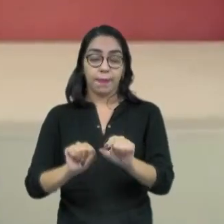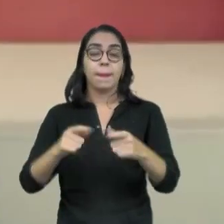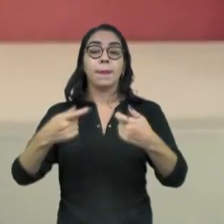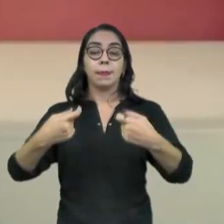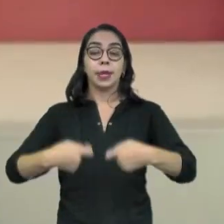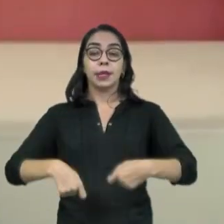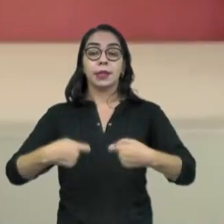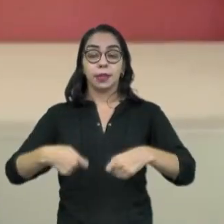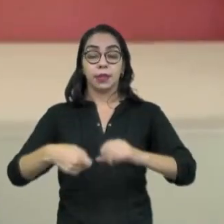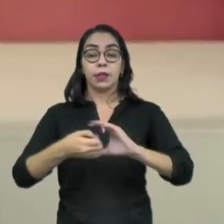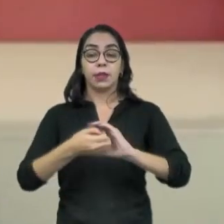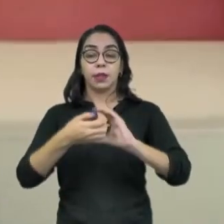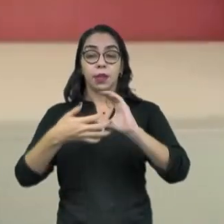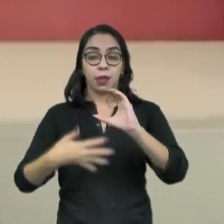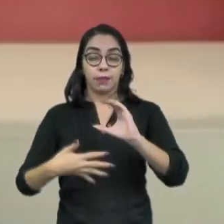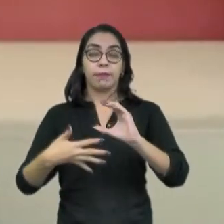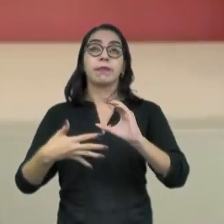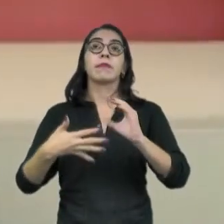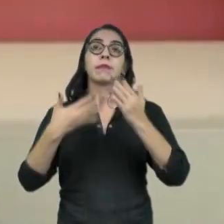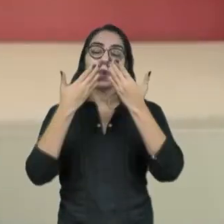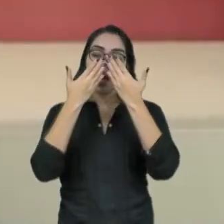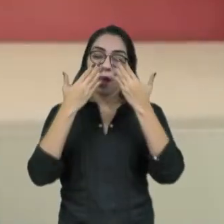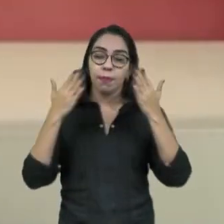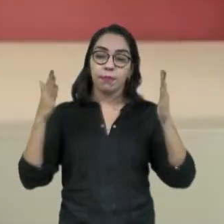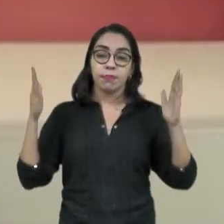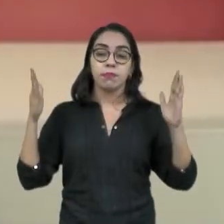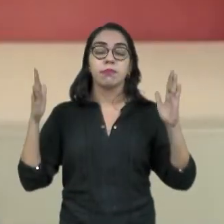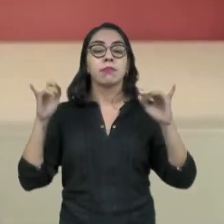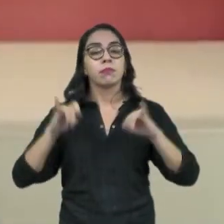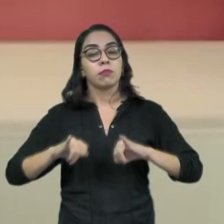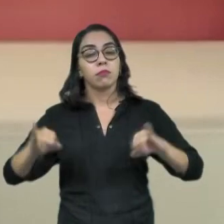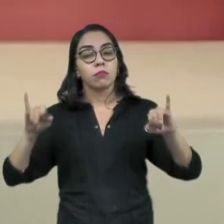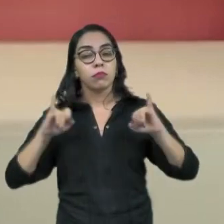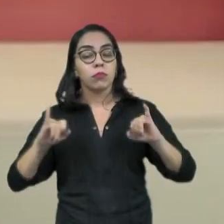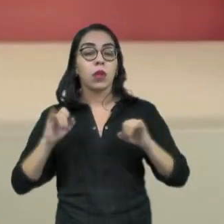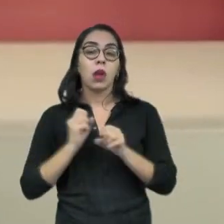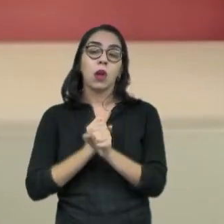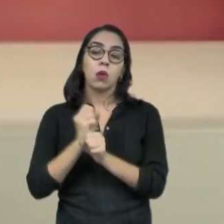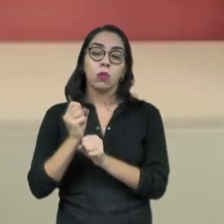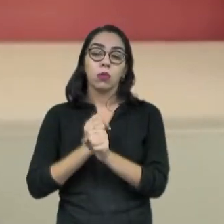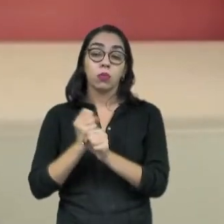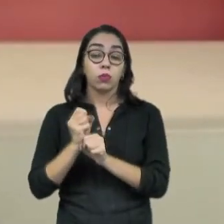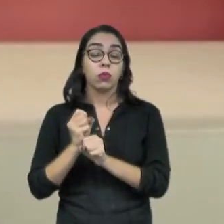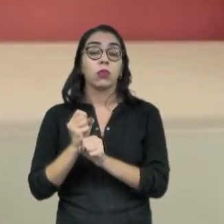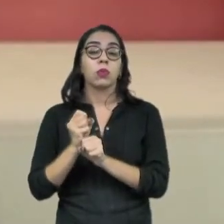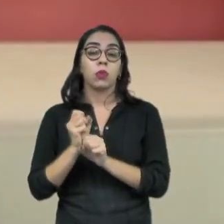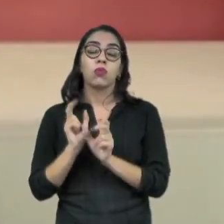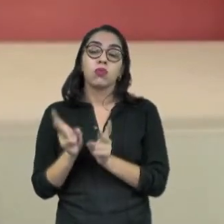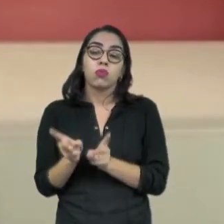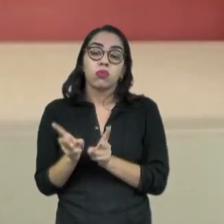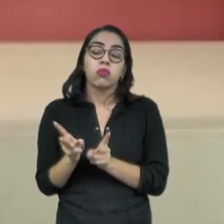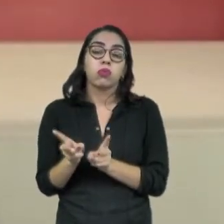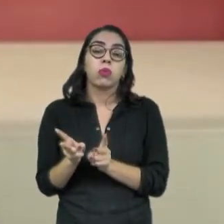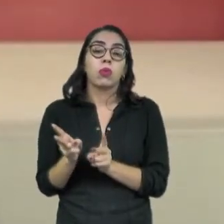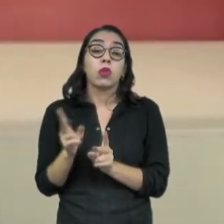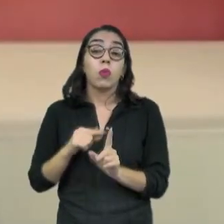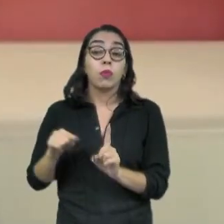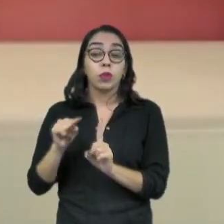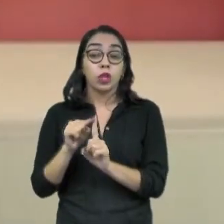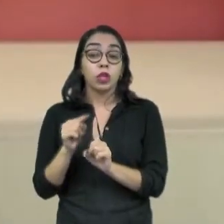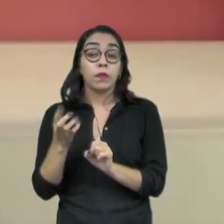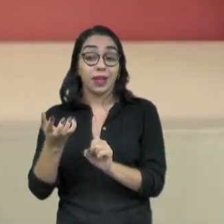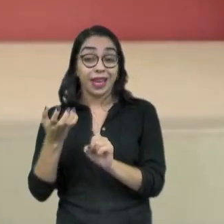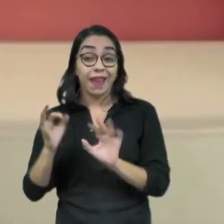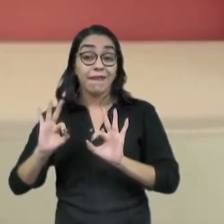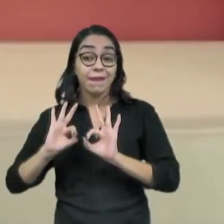seja pública contínua duradora e com objetivo de Constituição de